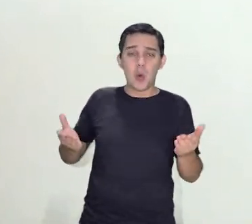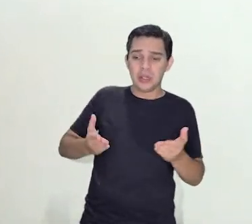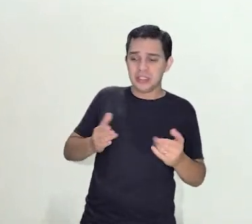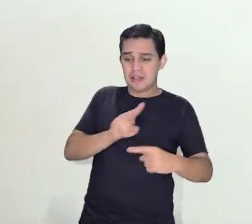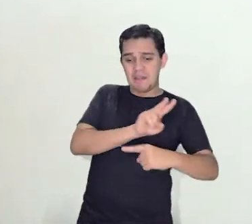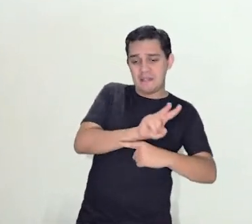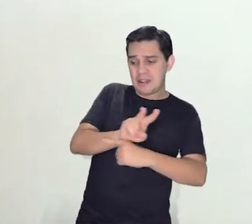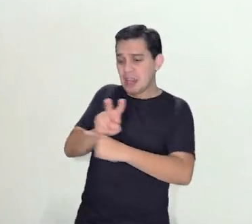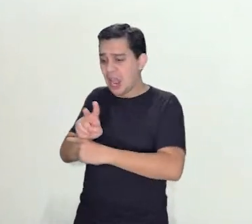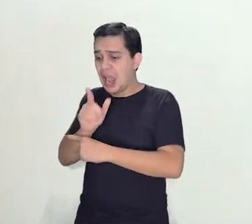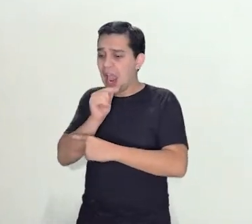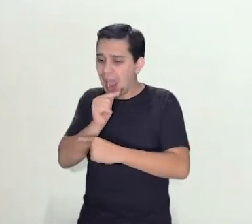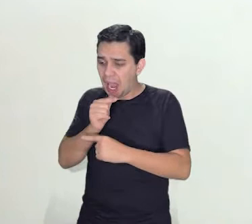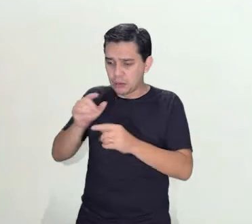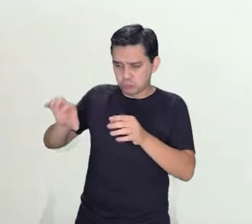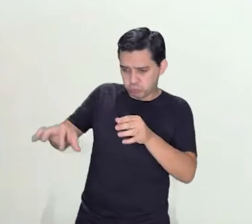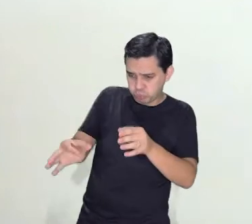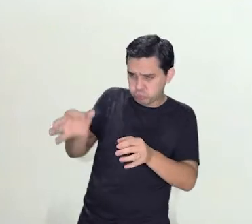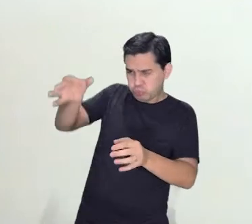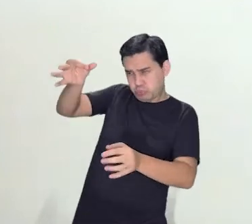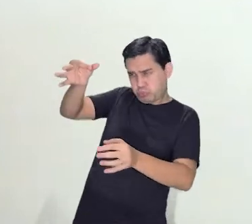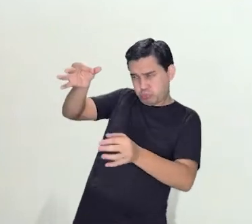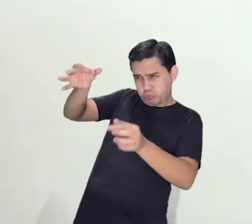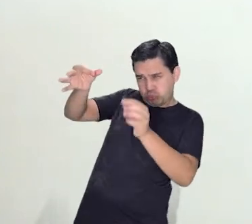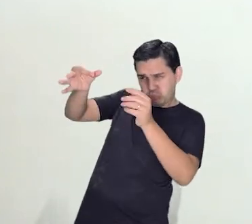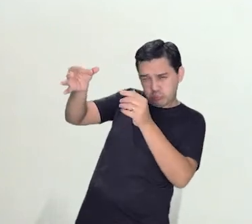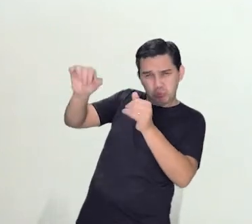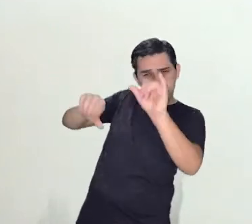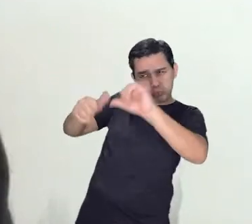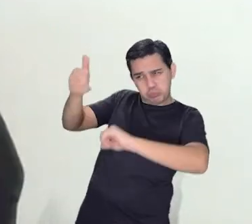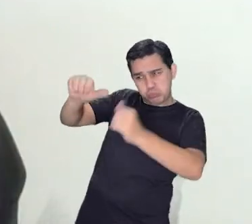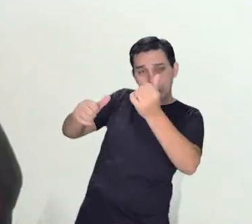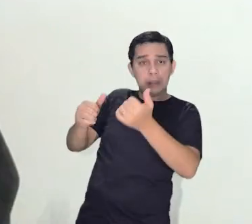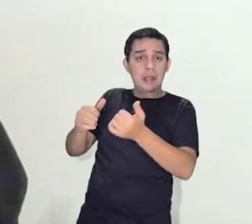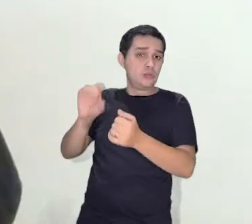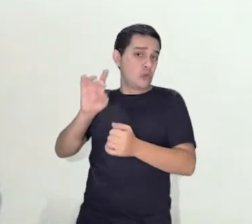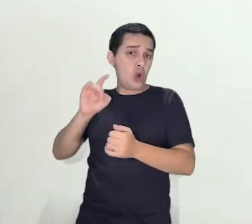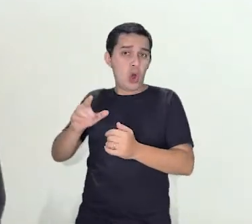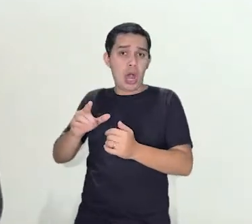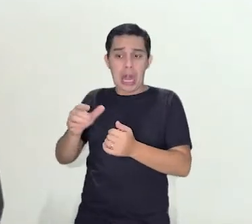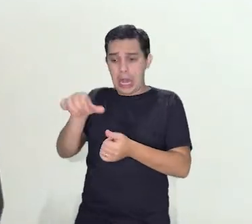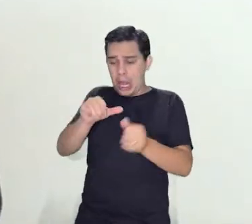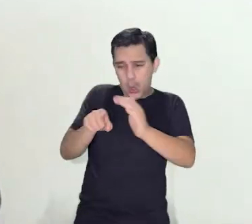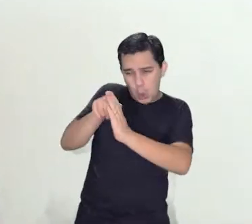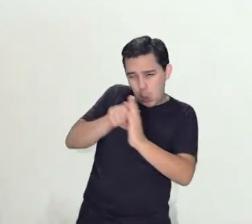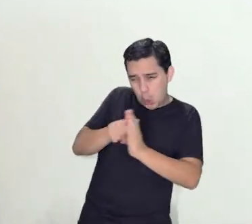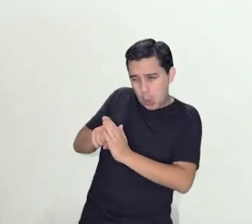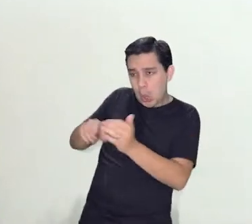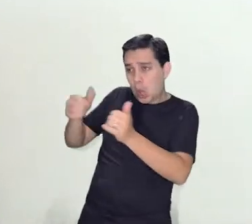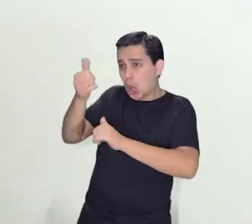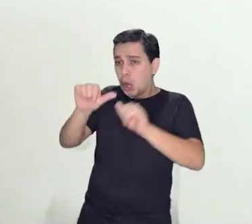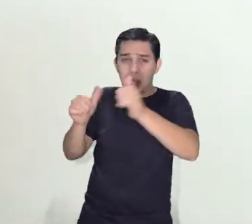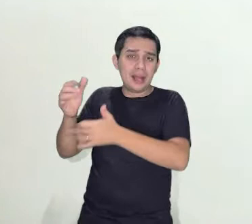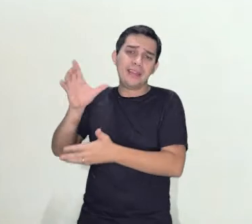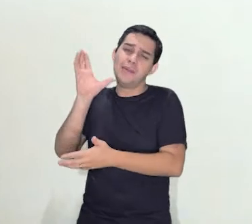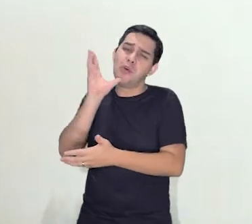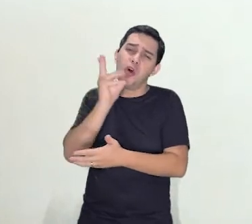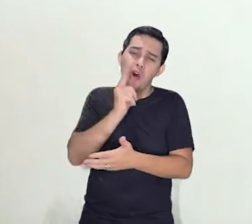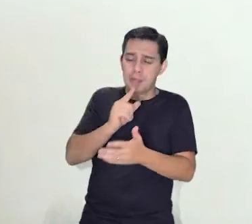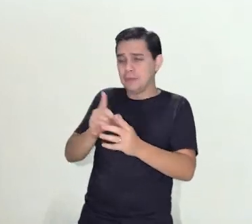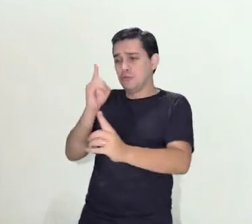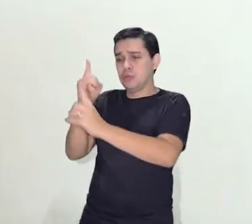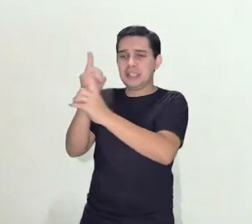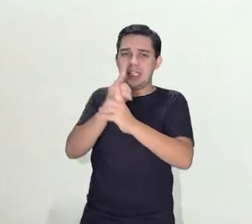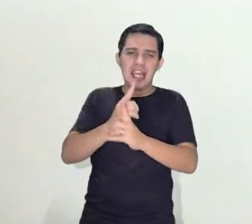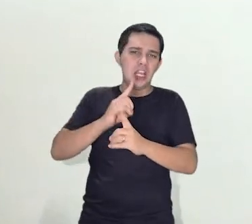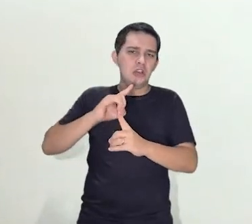controle e qualidade da água, já que essas são focadas em análises laboratoriais que demoram um maior tempo para serem concluídas